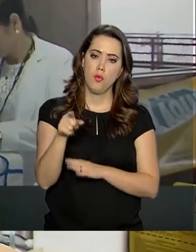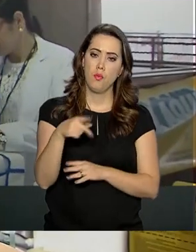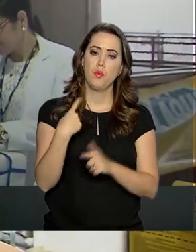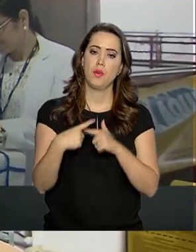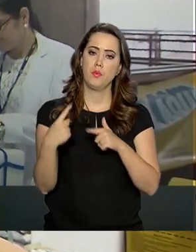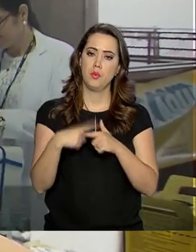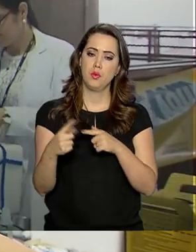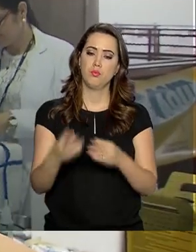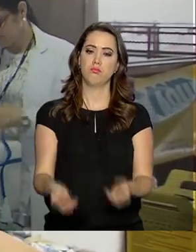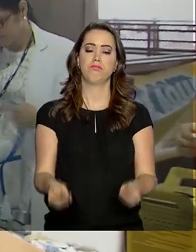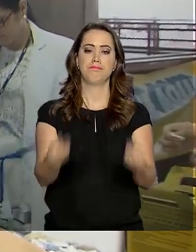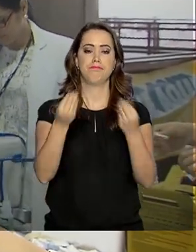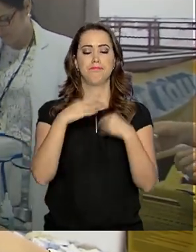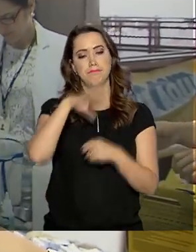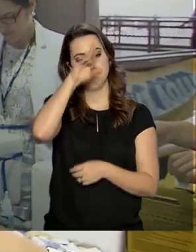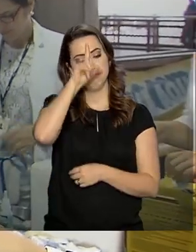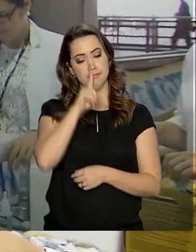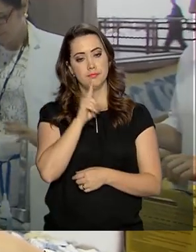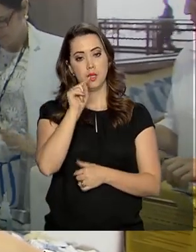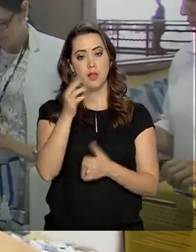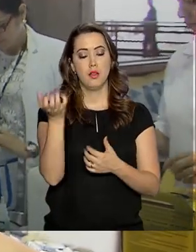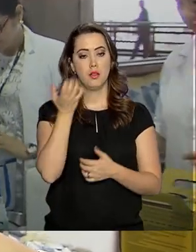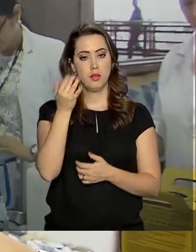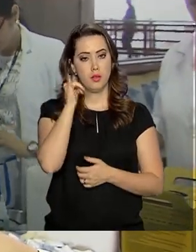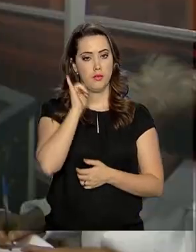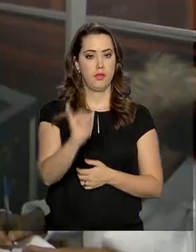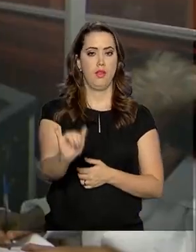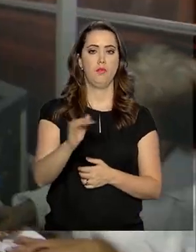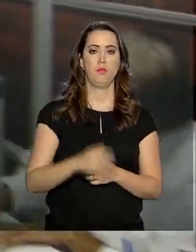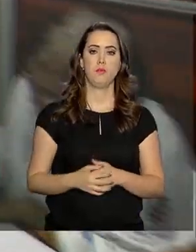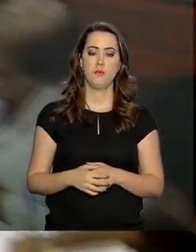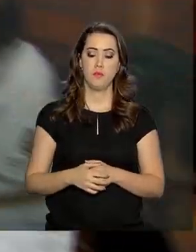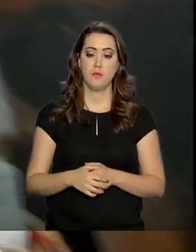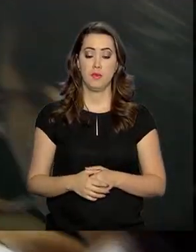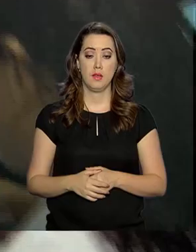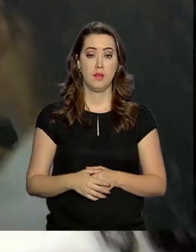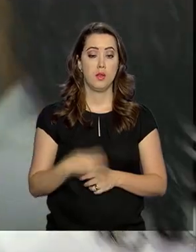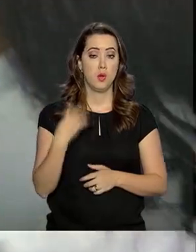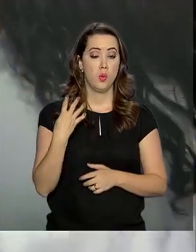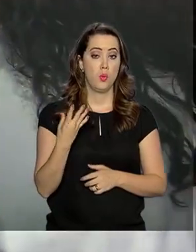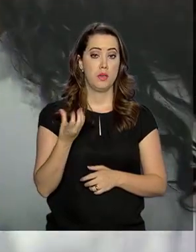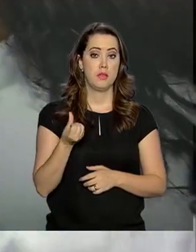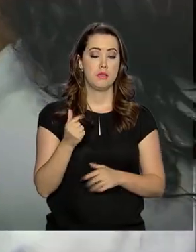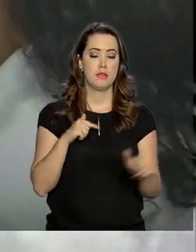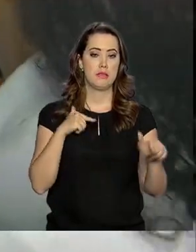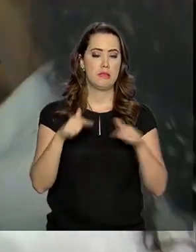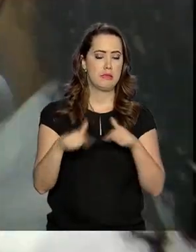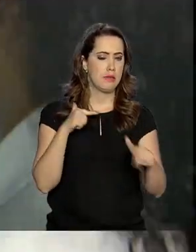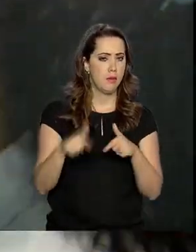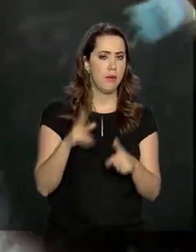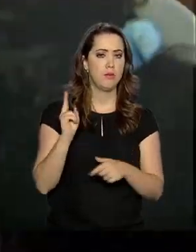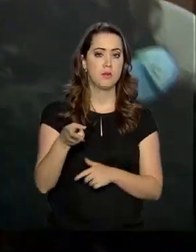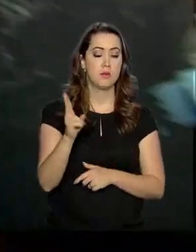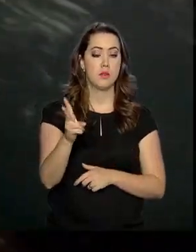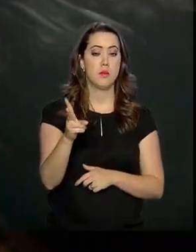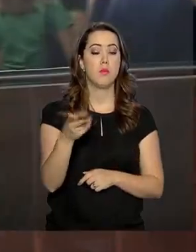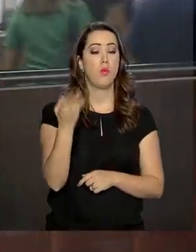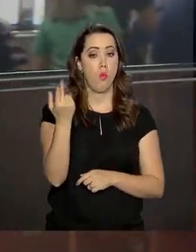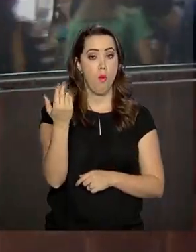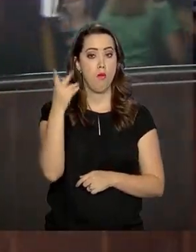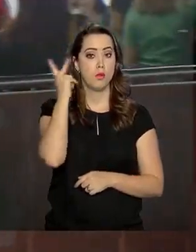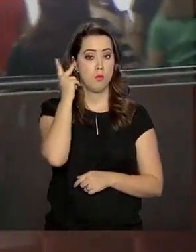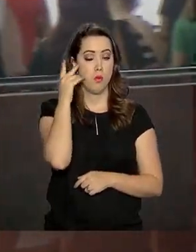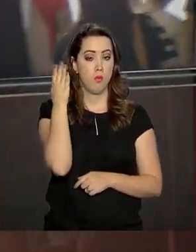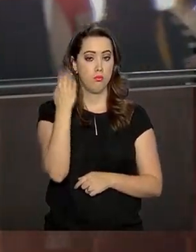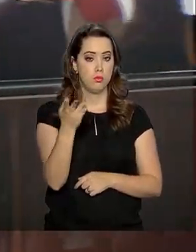ela pode trazer, né? Então eu prefiro prevenir. São 46 ações como essa só na cidade de São Paulo.